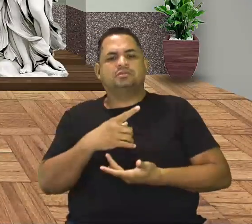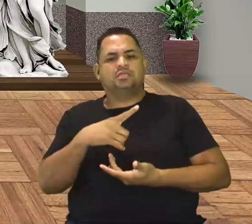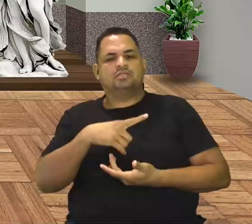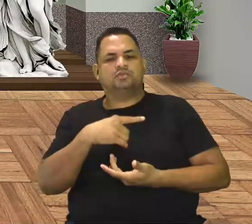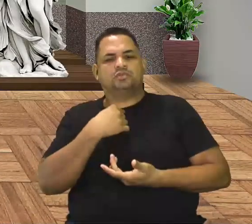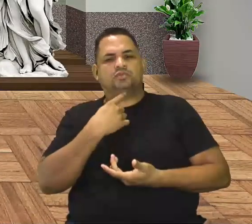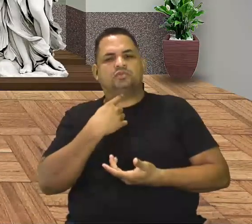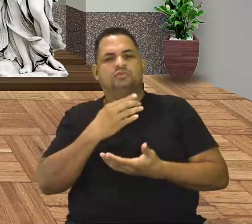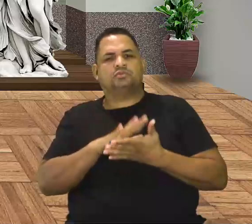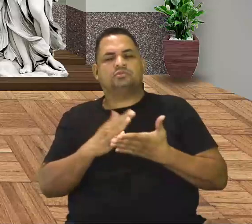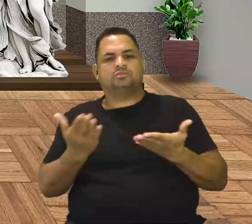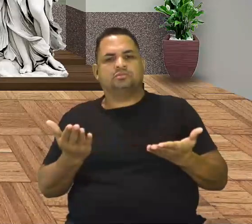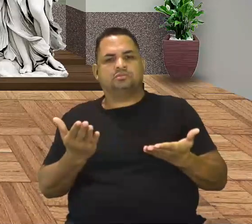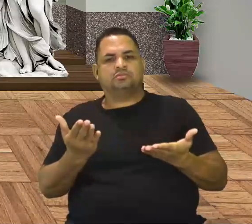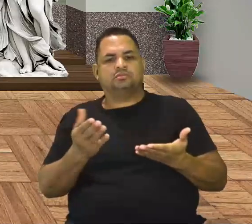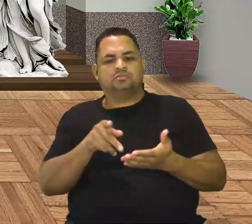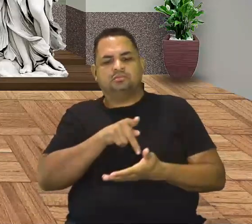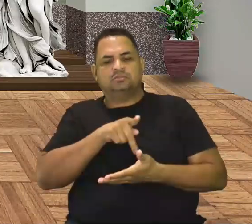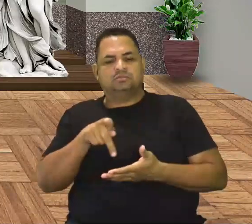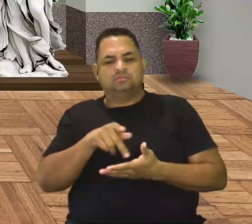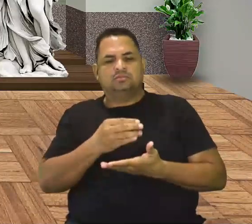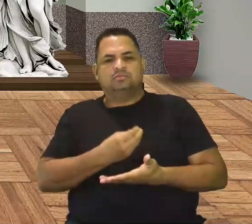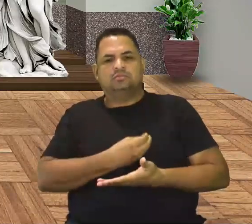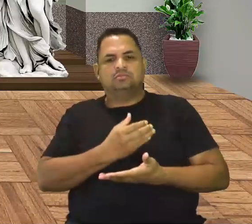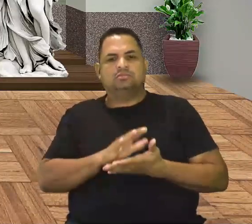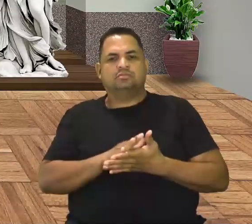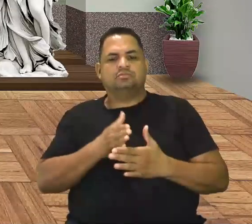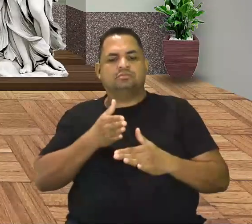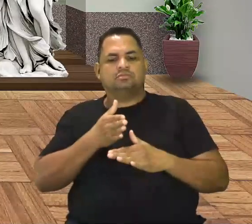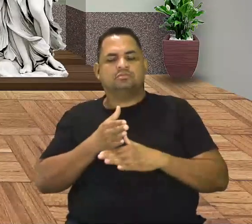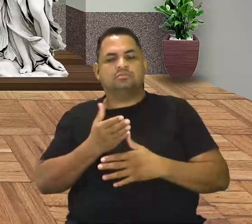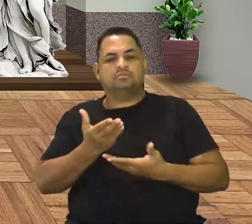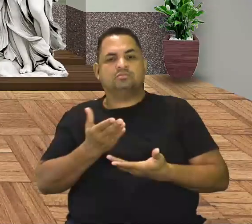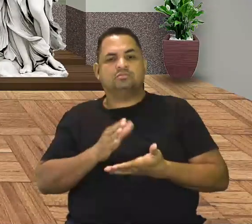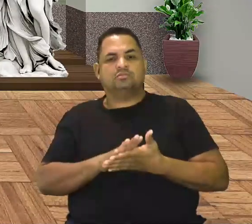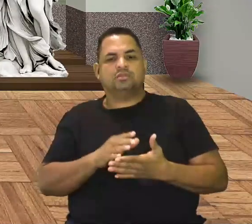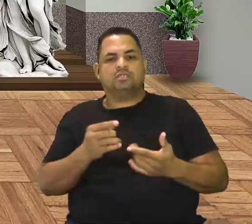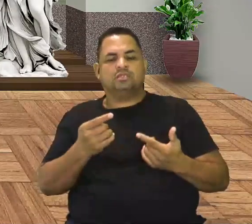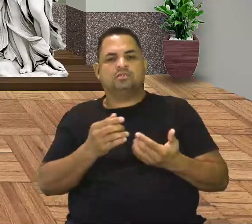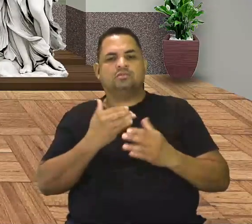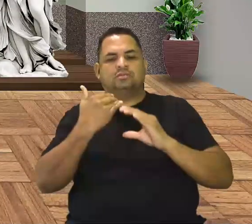dúvida. Mas qualquer coisa, professor presencial de vocês, entre em contato conosco,